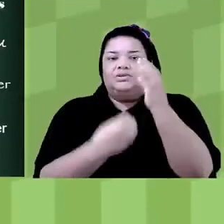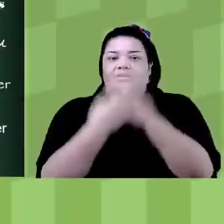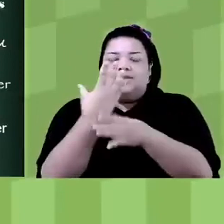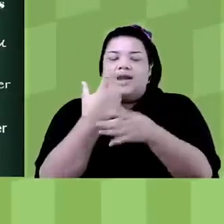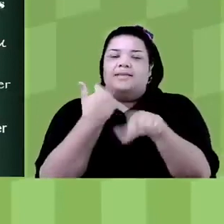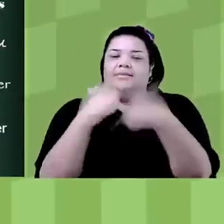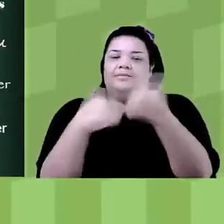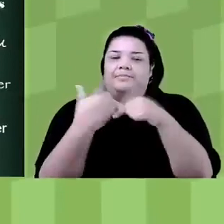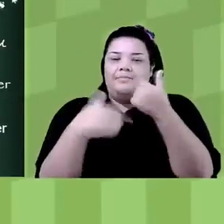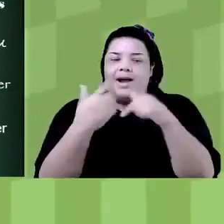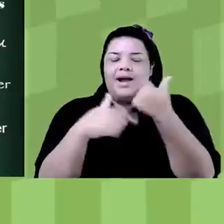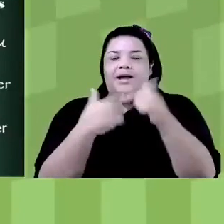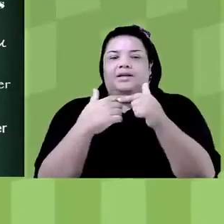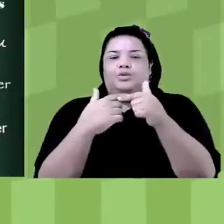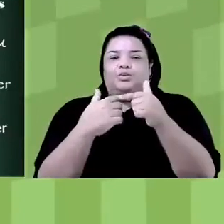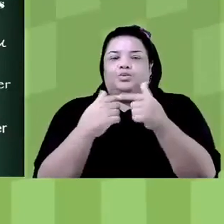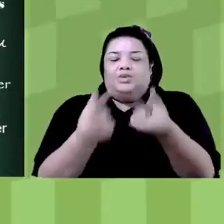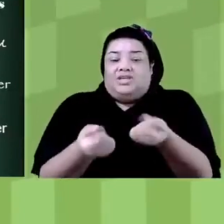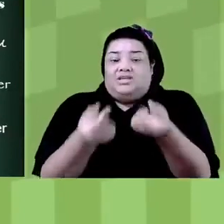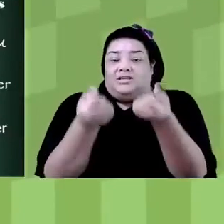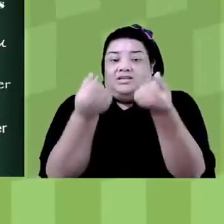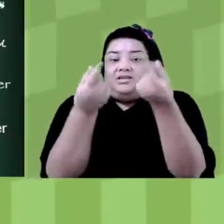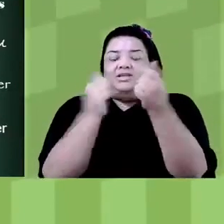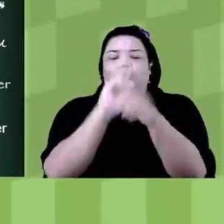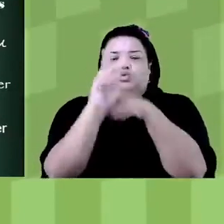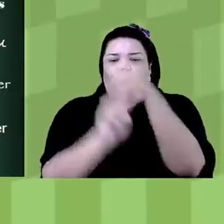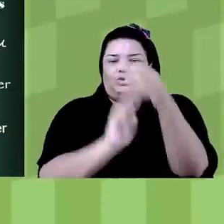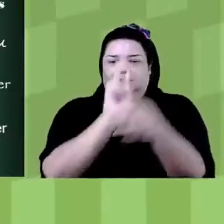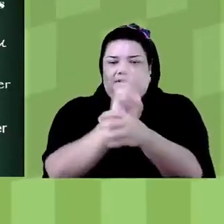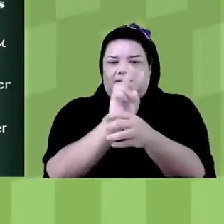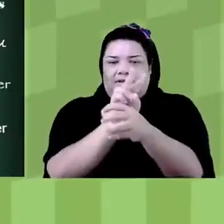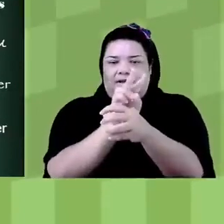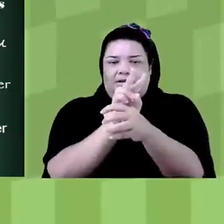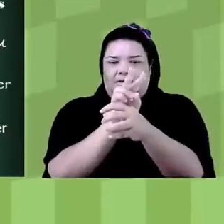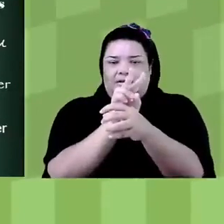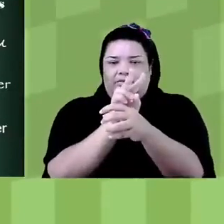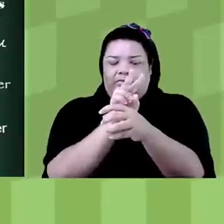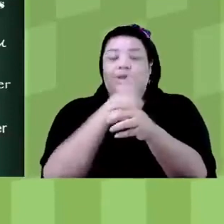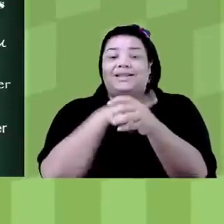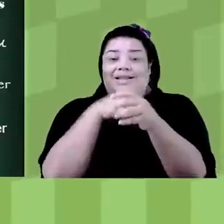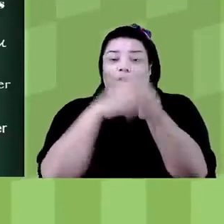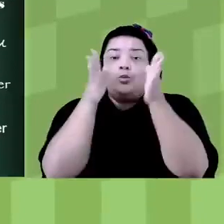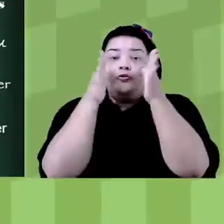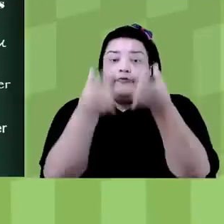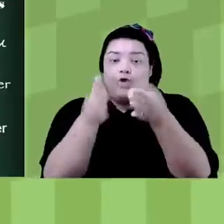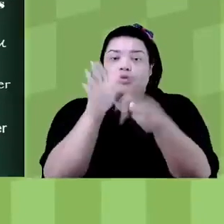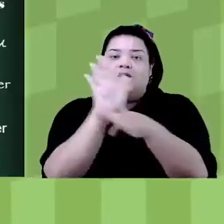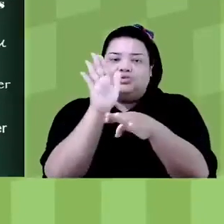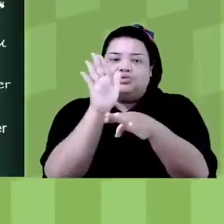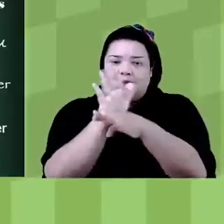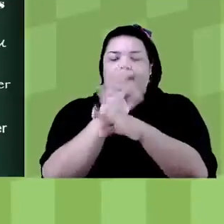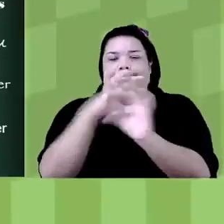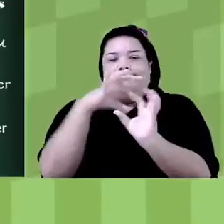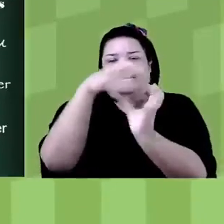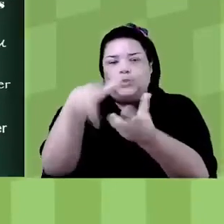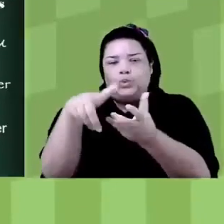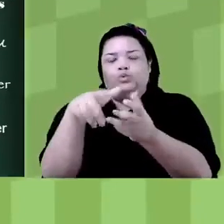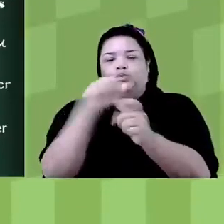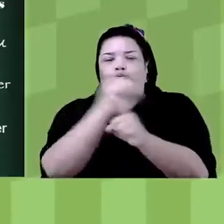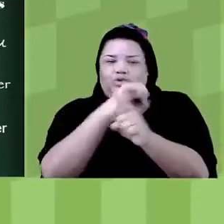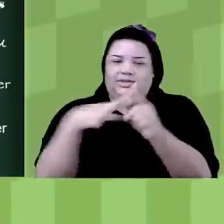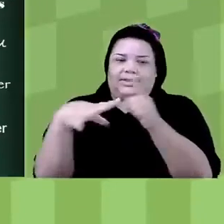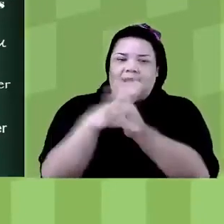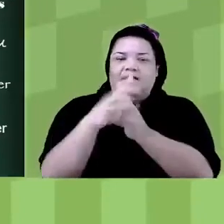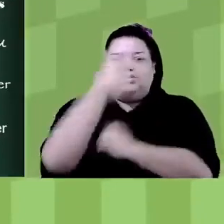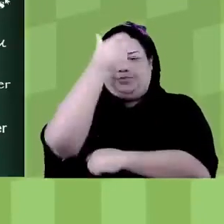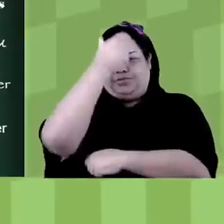sustentáveis. Todas essas coisas têm como foco o planeta, nós, a sociedade e eu.